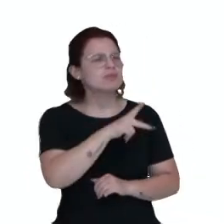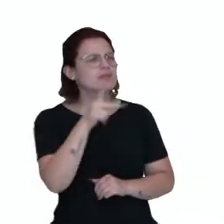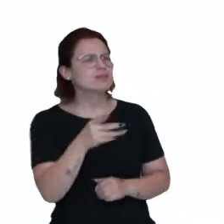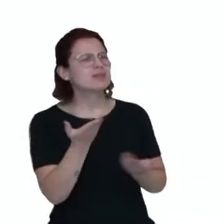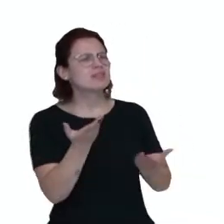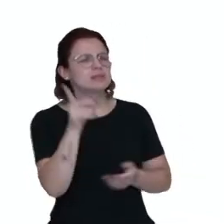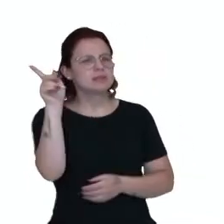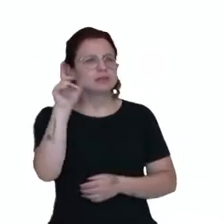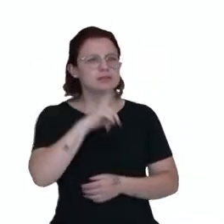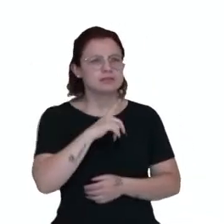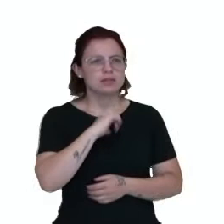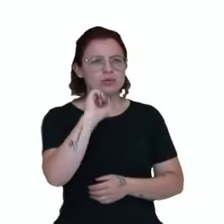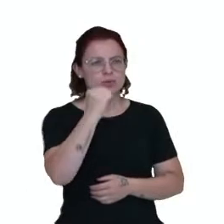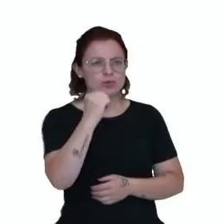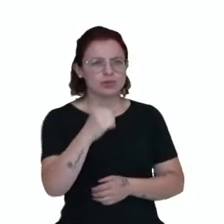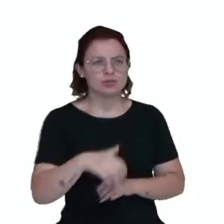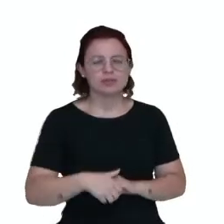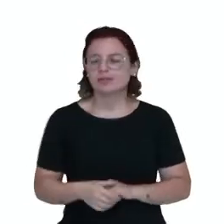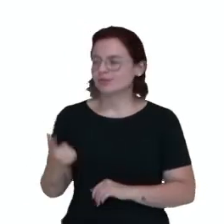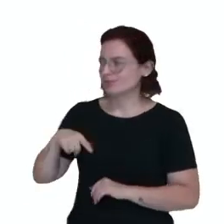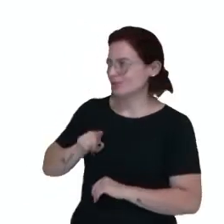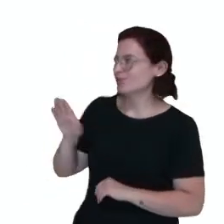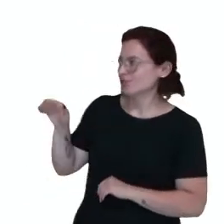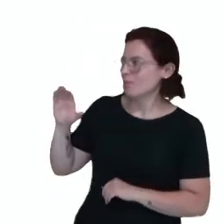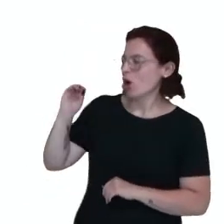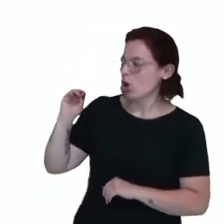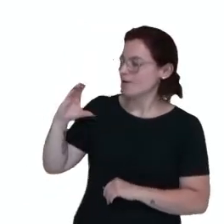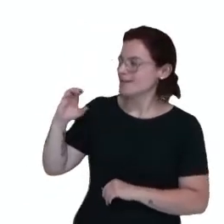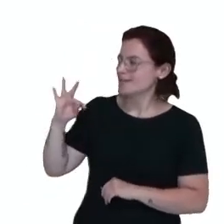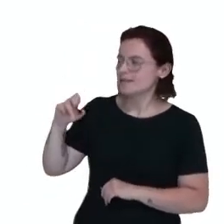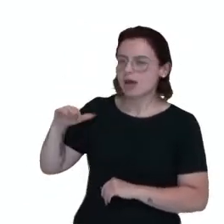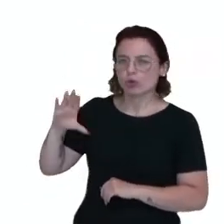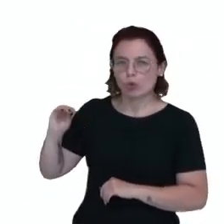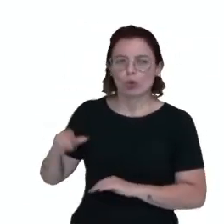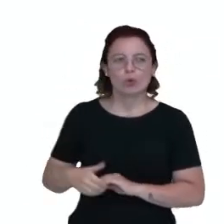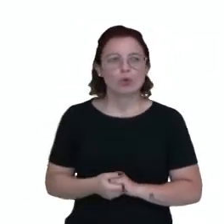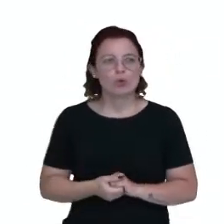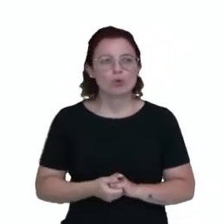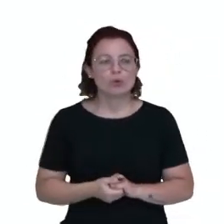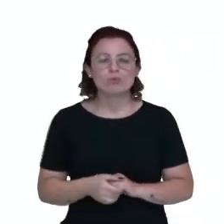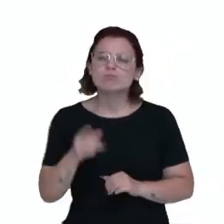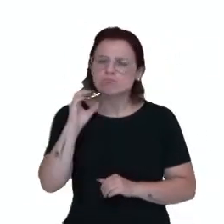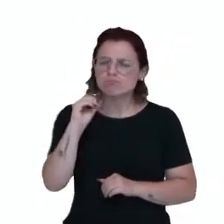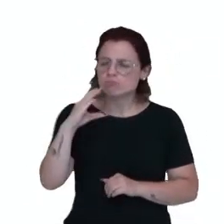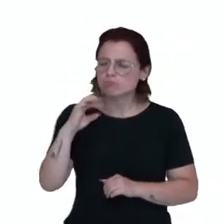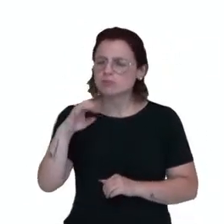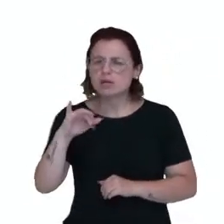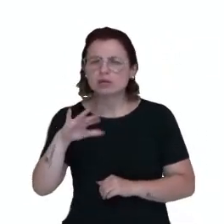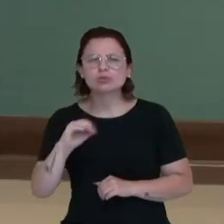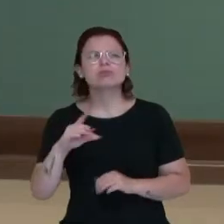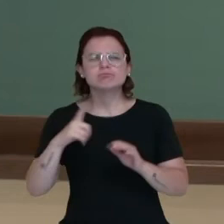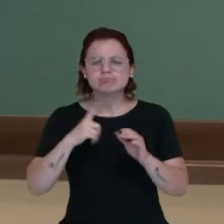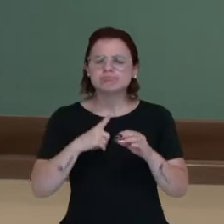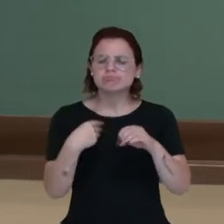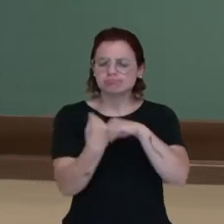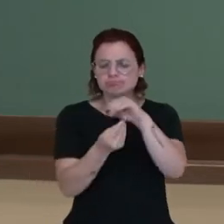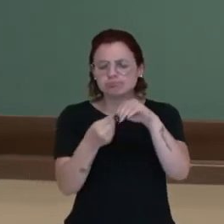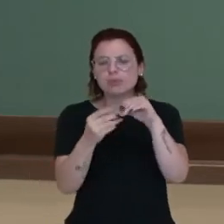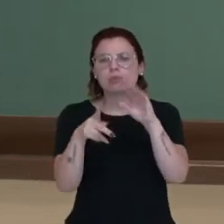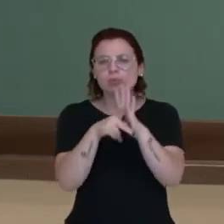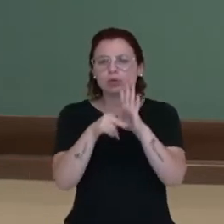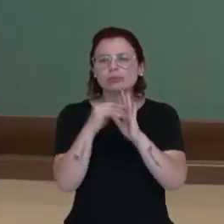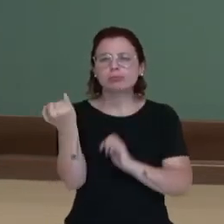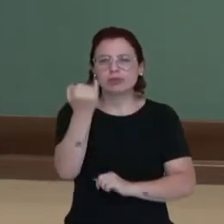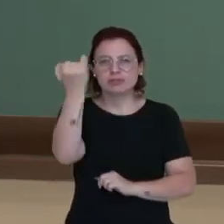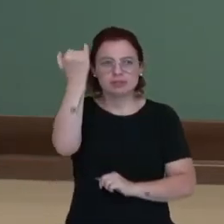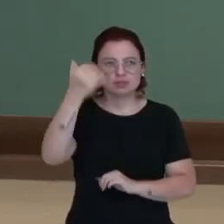8 carbonos, octano. Tá? O octano também é uma substância bastante